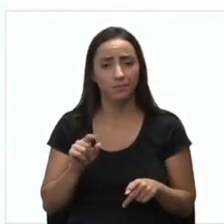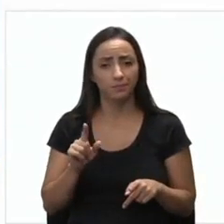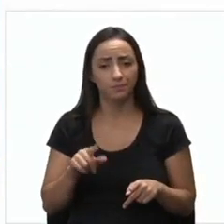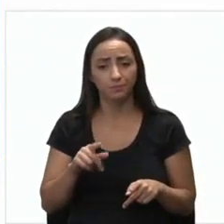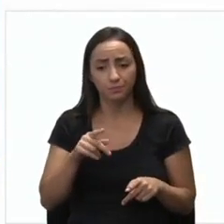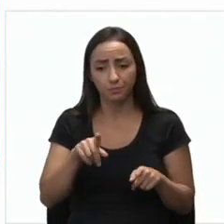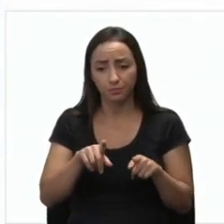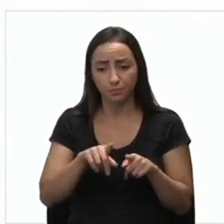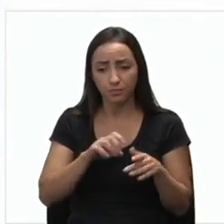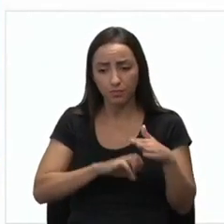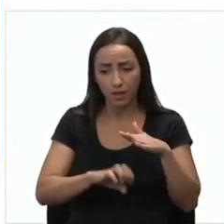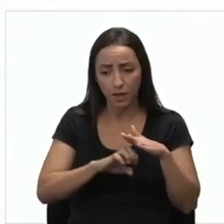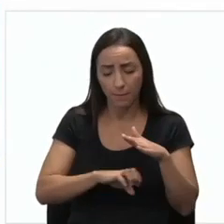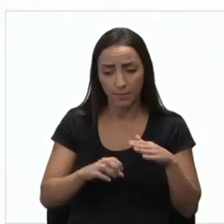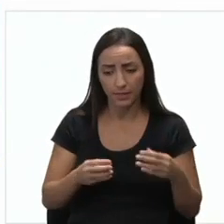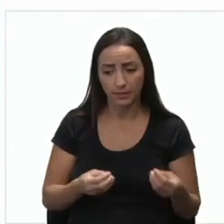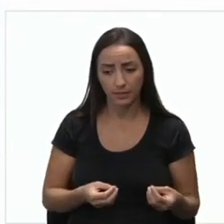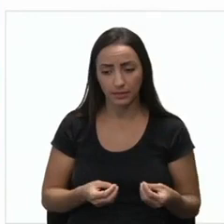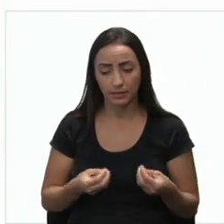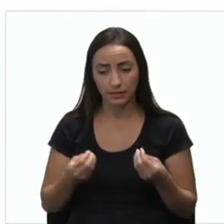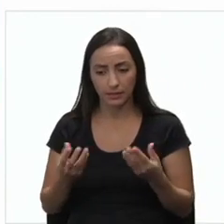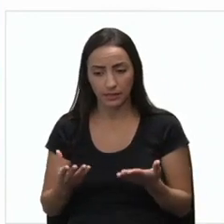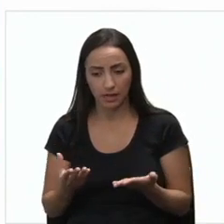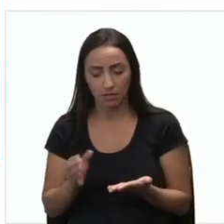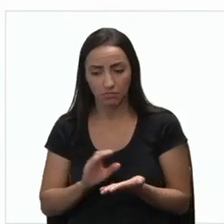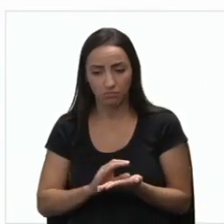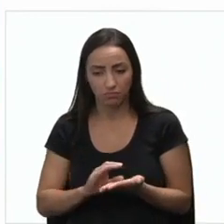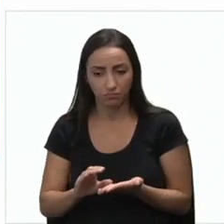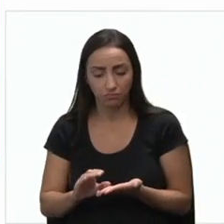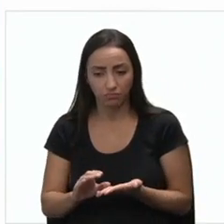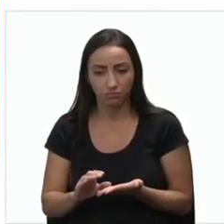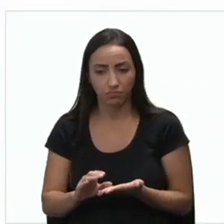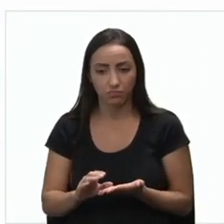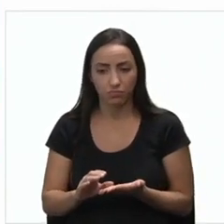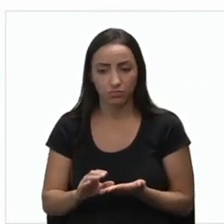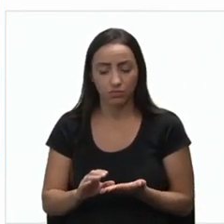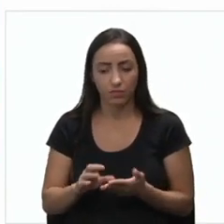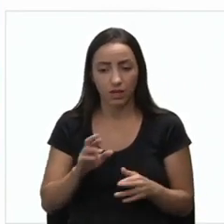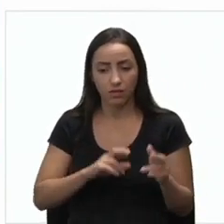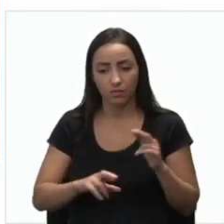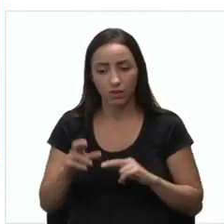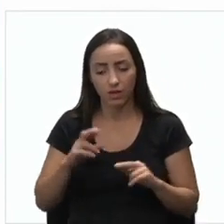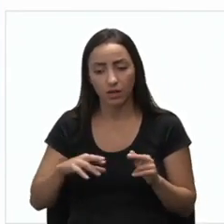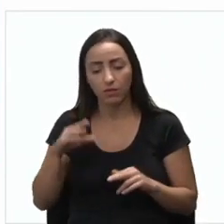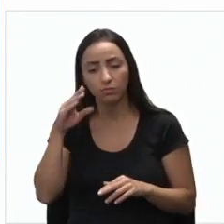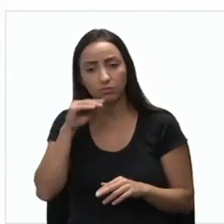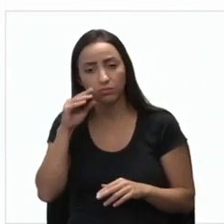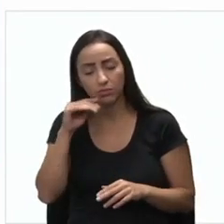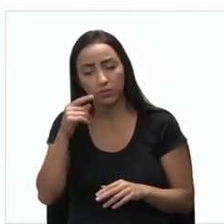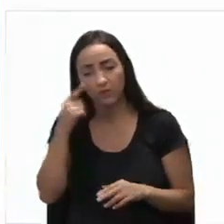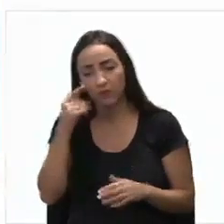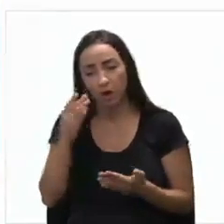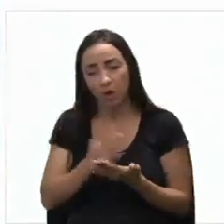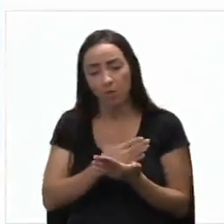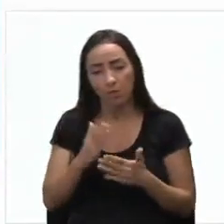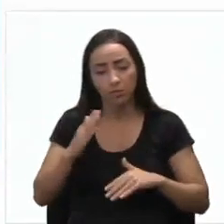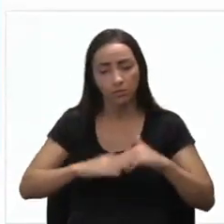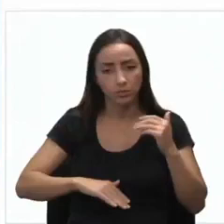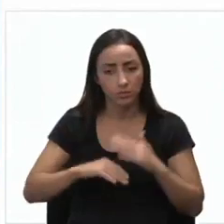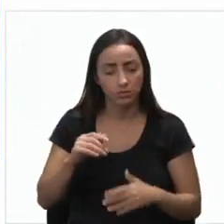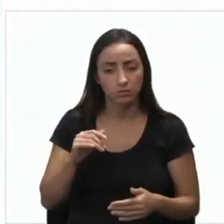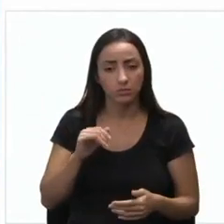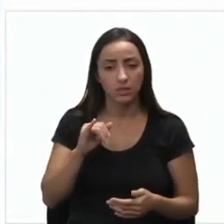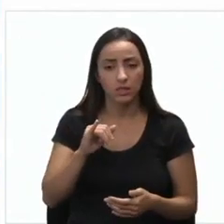de forma variável. Por isso que ela vai avaliar no colaborador algumas competências como